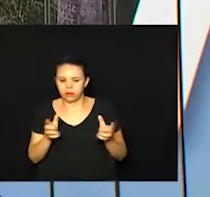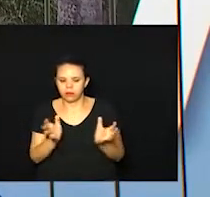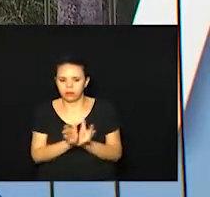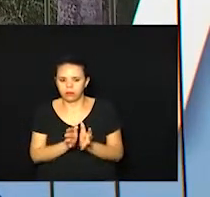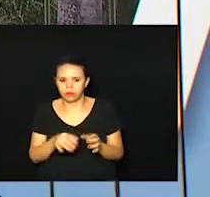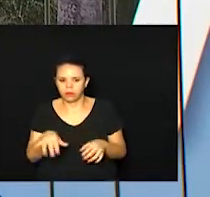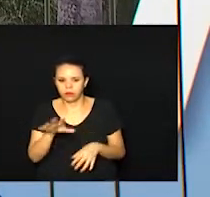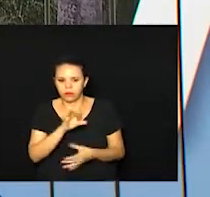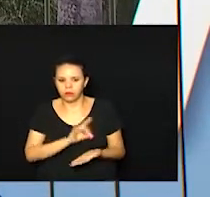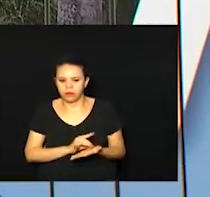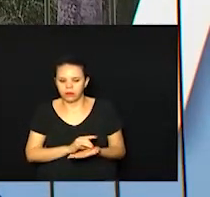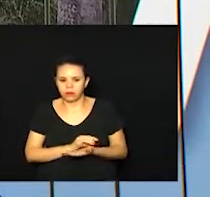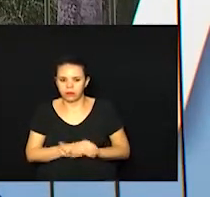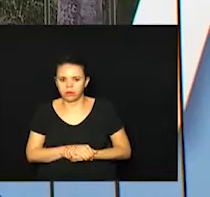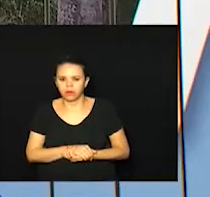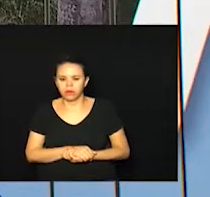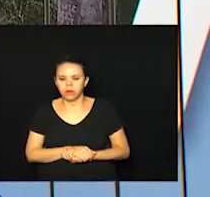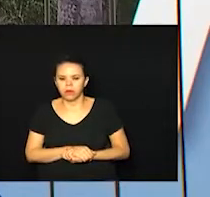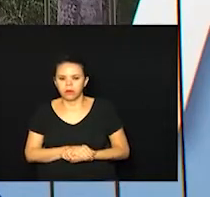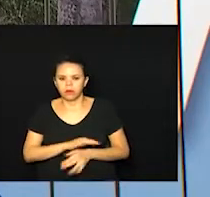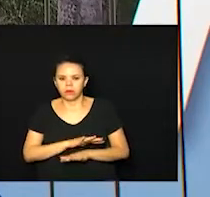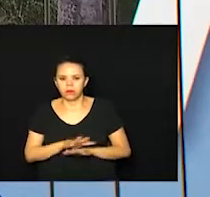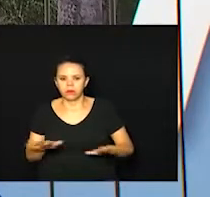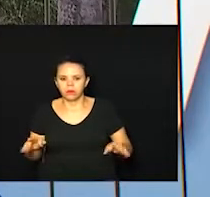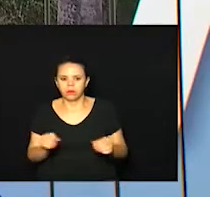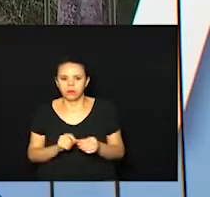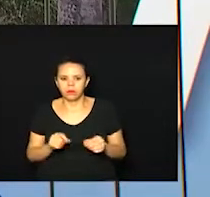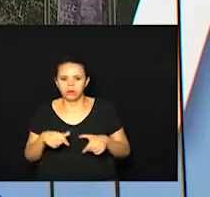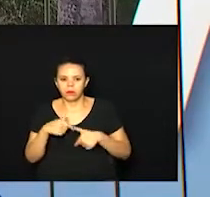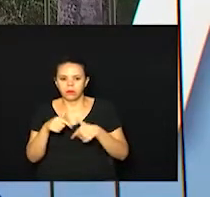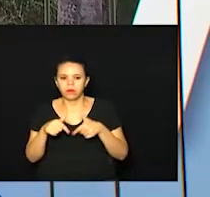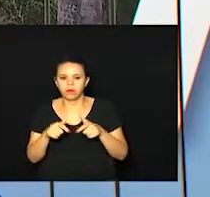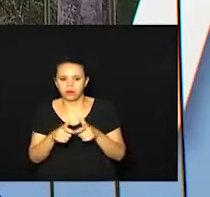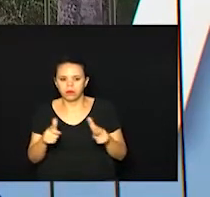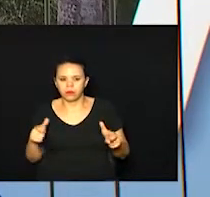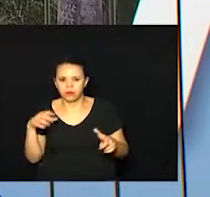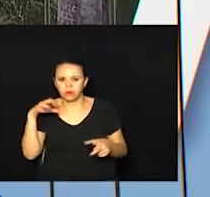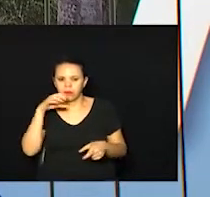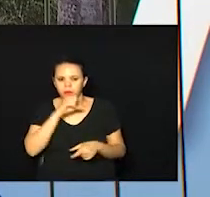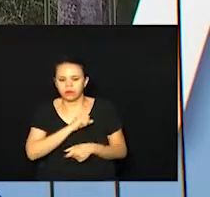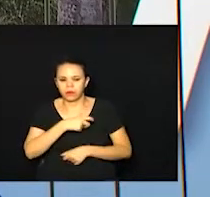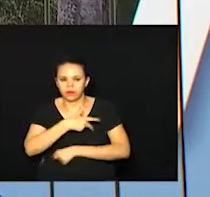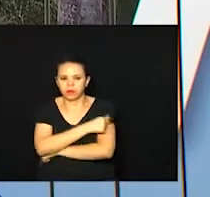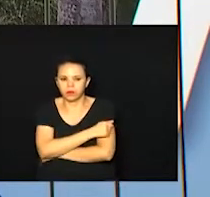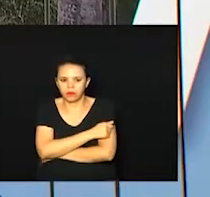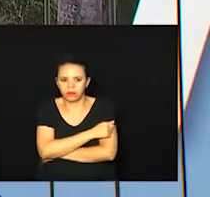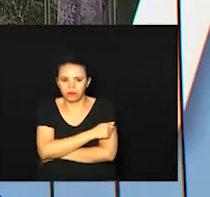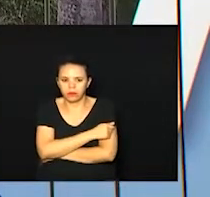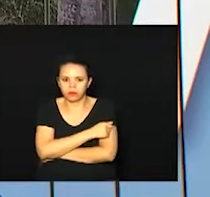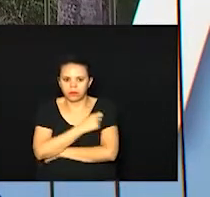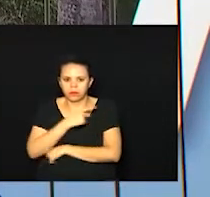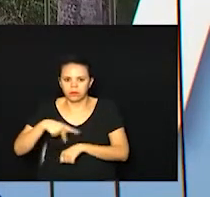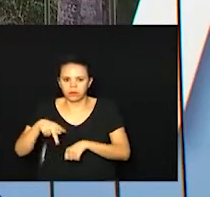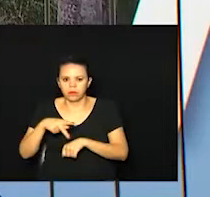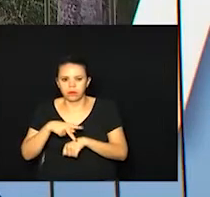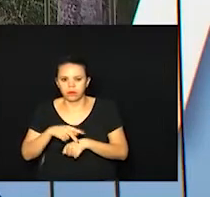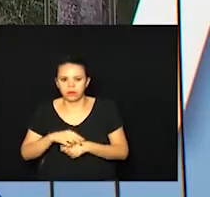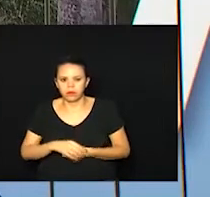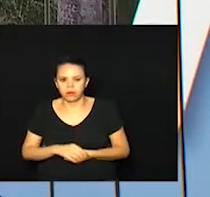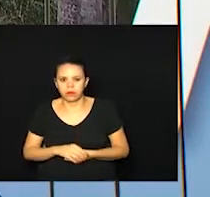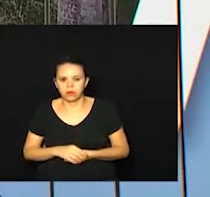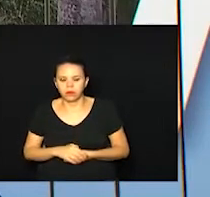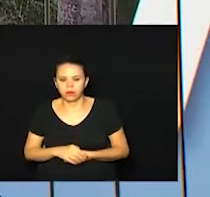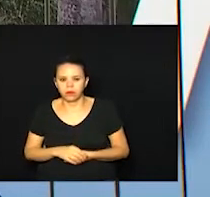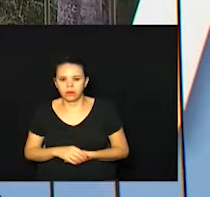muita eficácia, e acabou fazendo avançar muito rapidamente a vacinação no país. Agora,